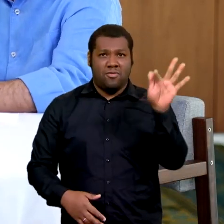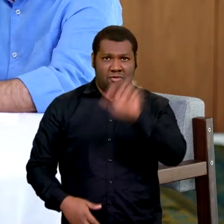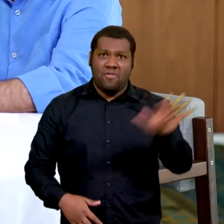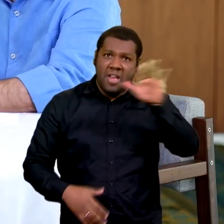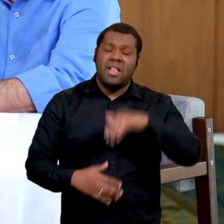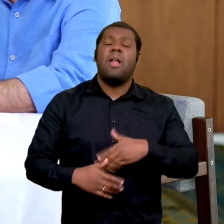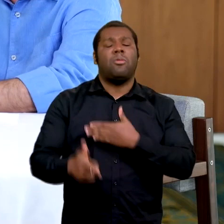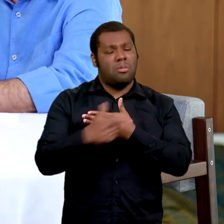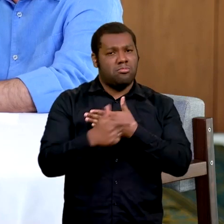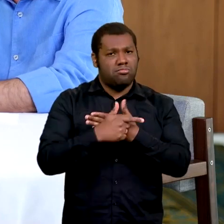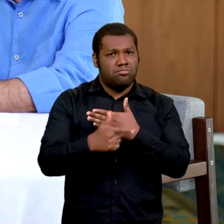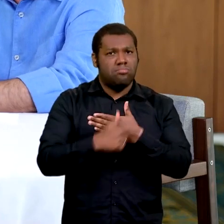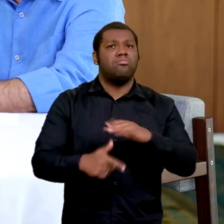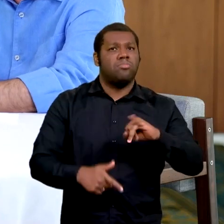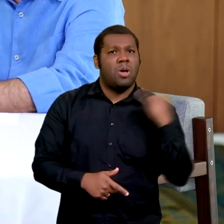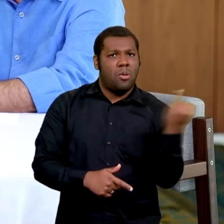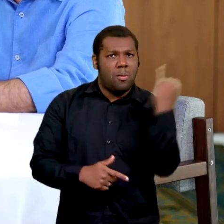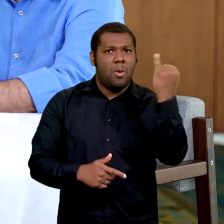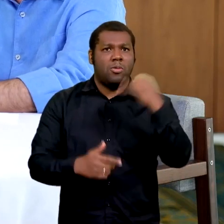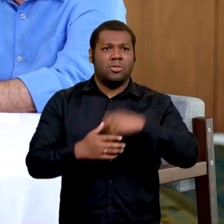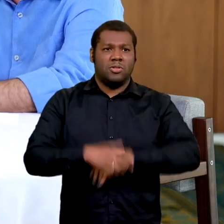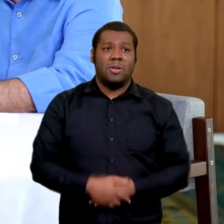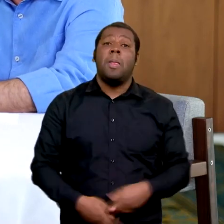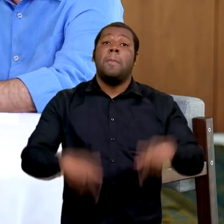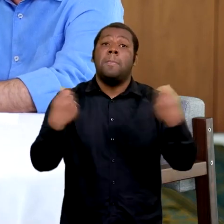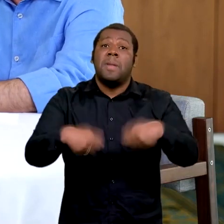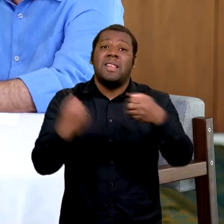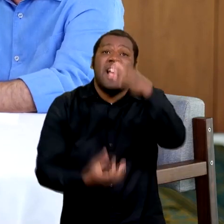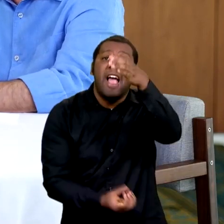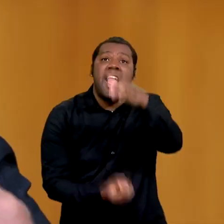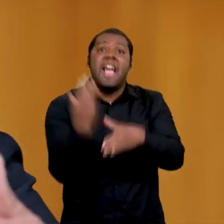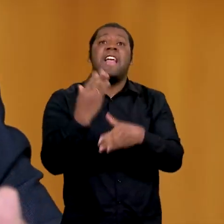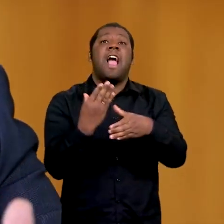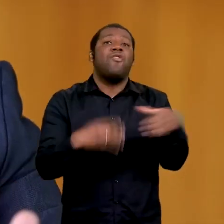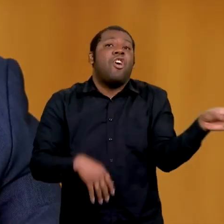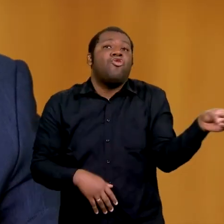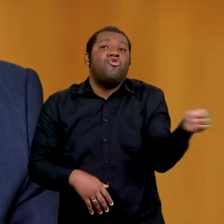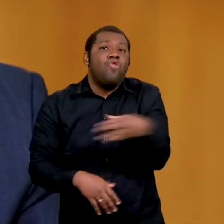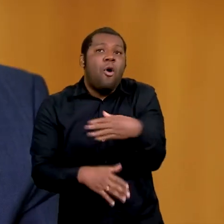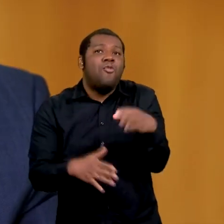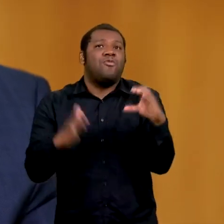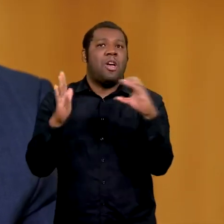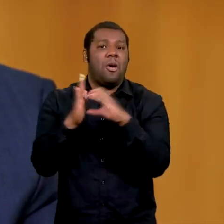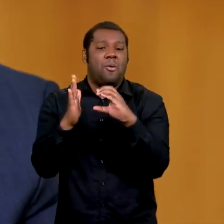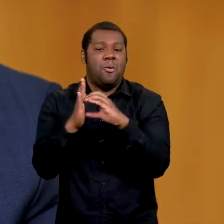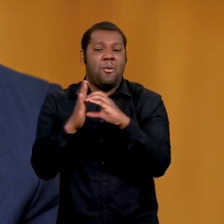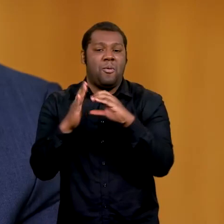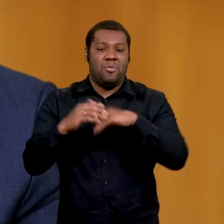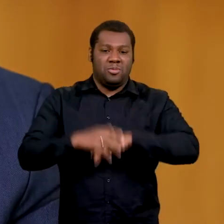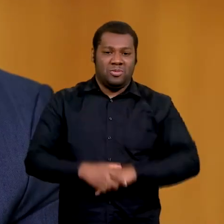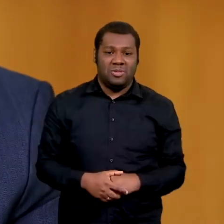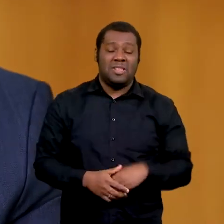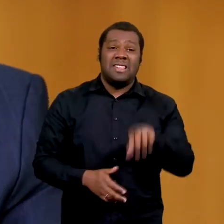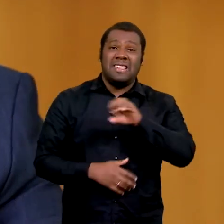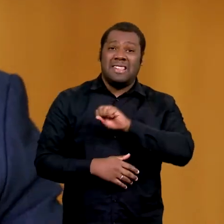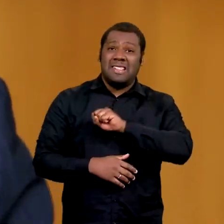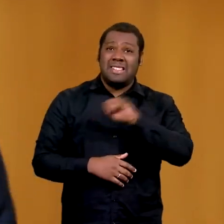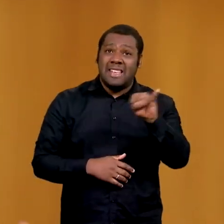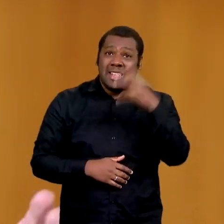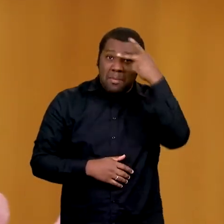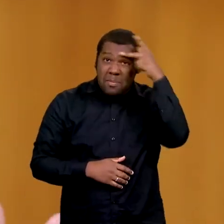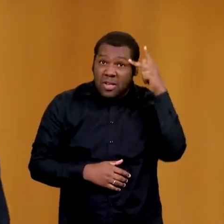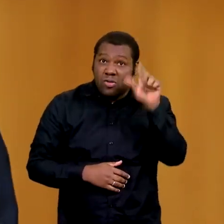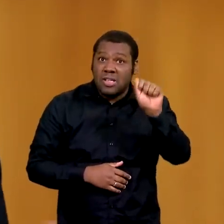processo digamos assim né requer você fazer concurso ou seja veja se você tem a pessoa se aposenta e você não vai respondo